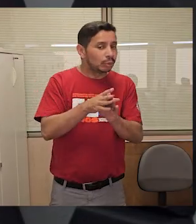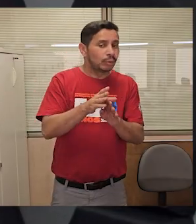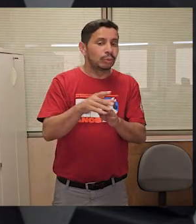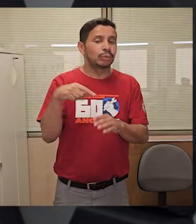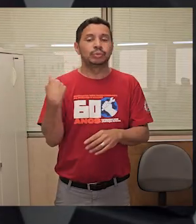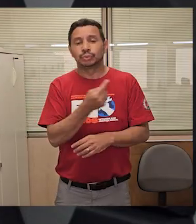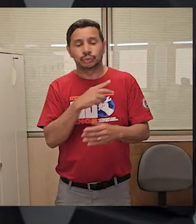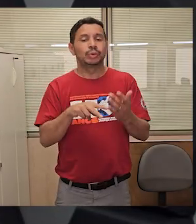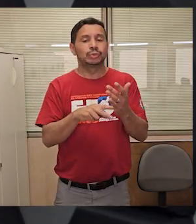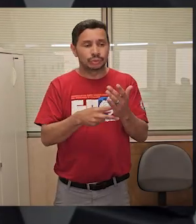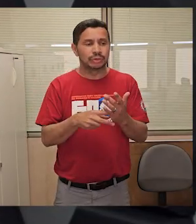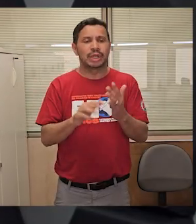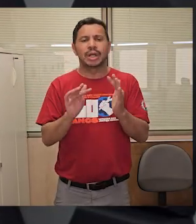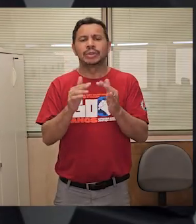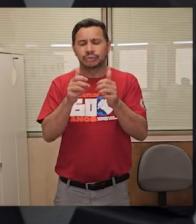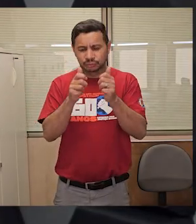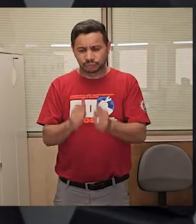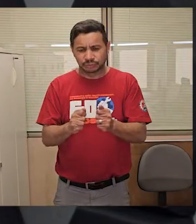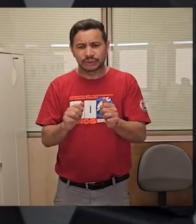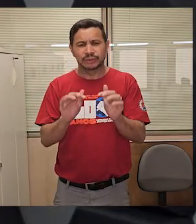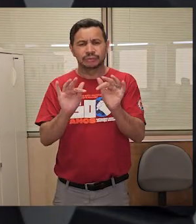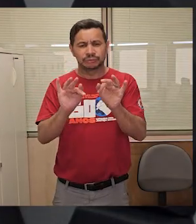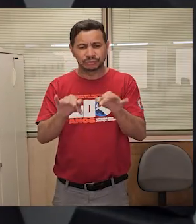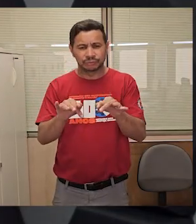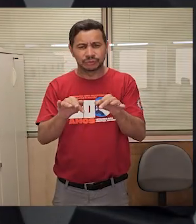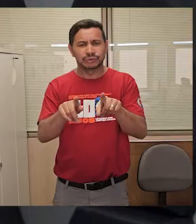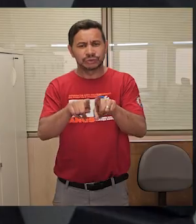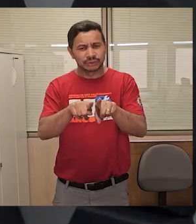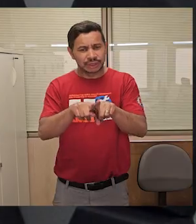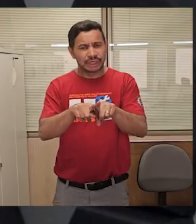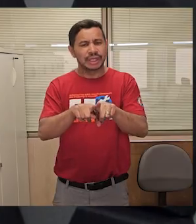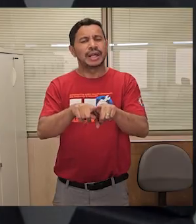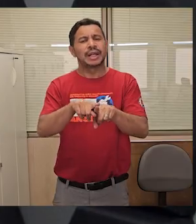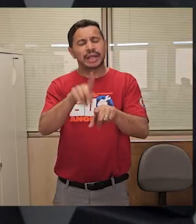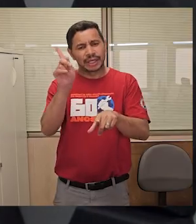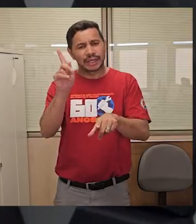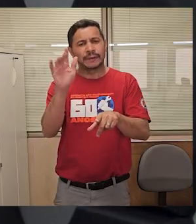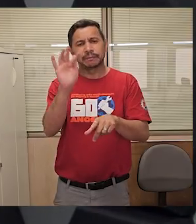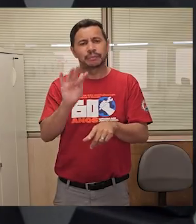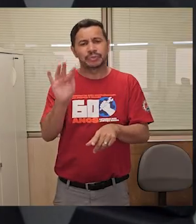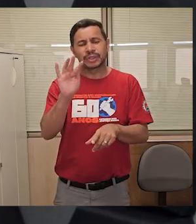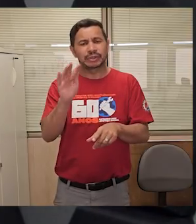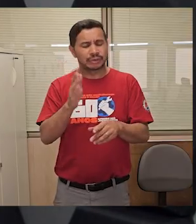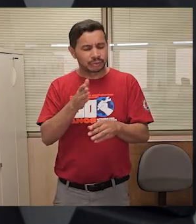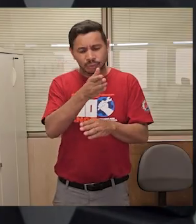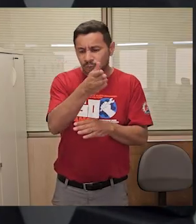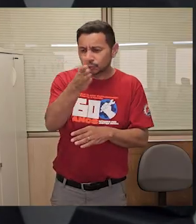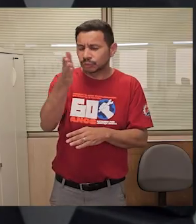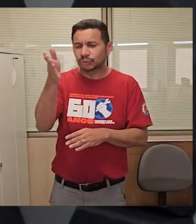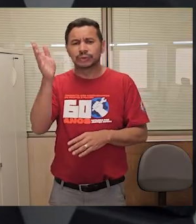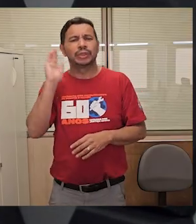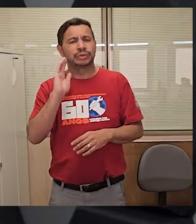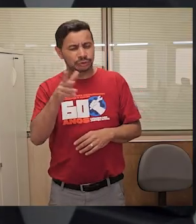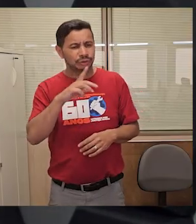nosso sindicato permanece, né, foi convidado a partir das indicações das centrais e a gente está indo para a